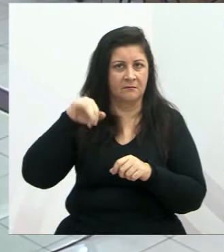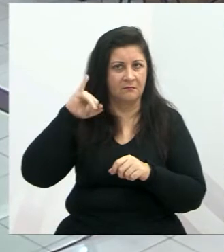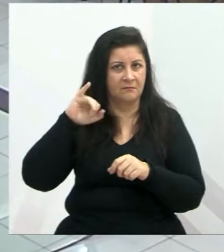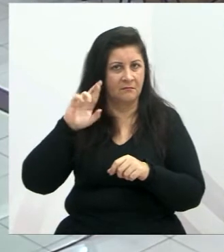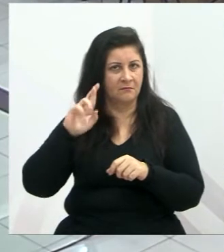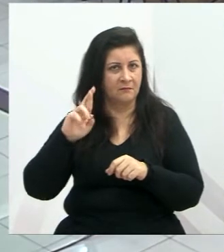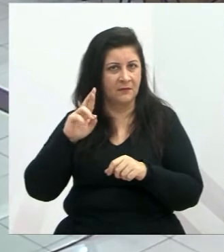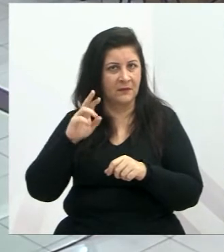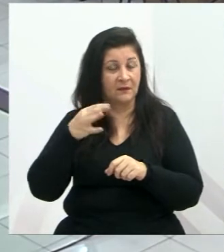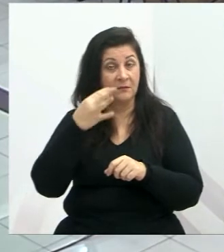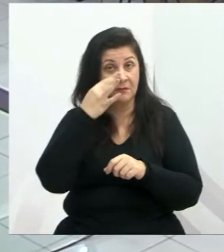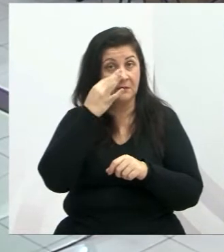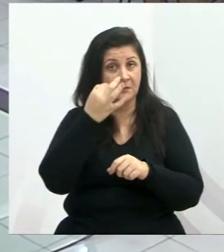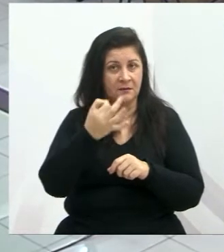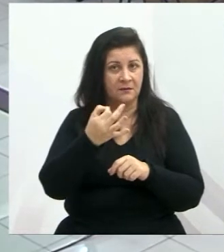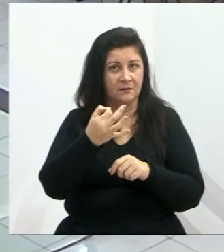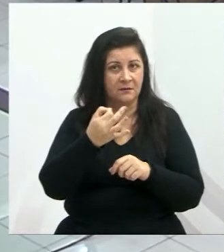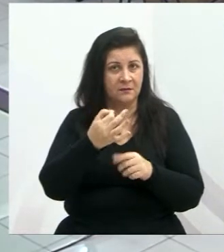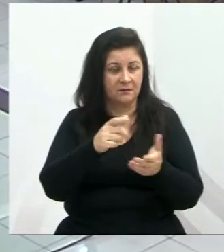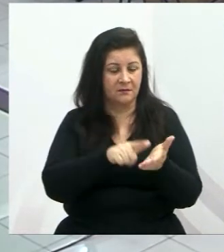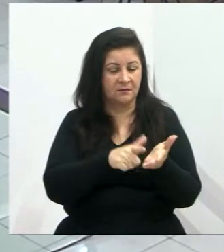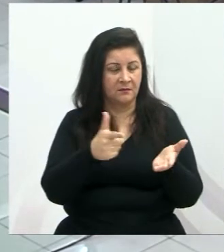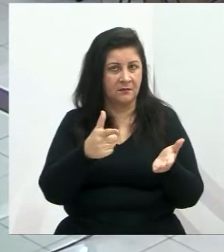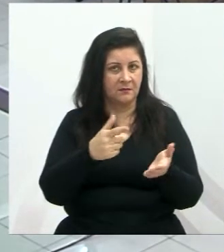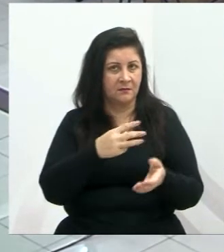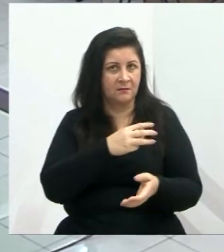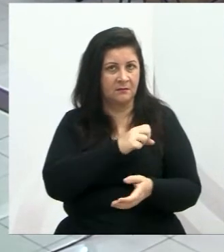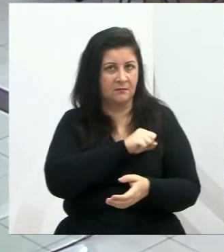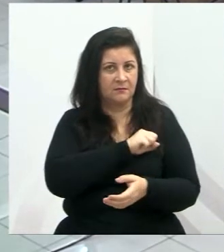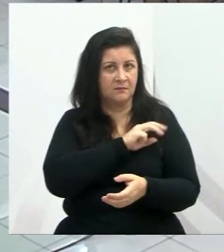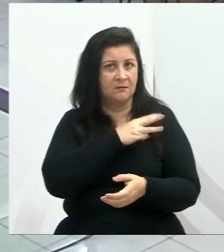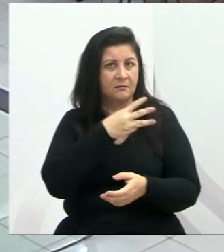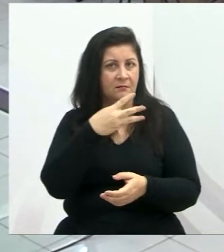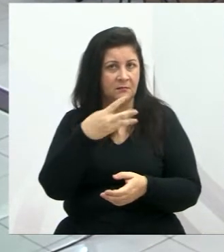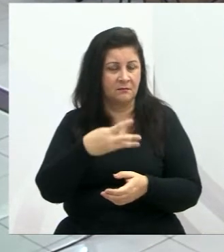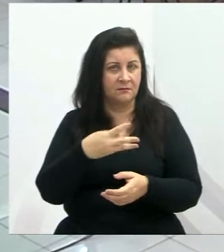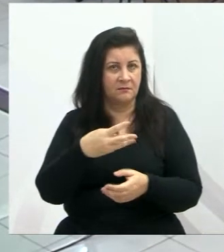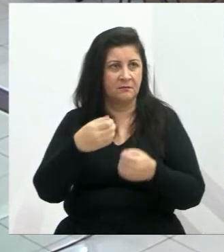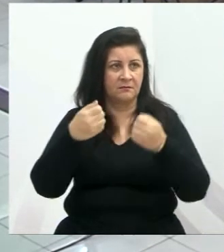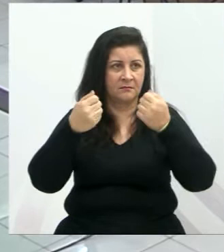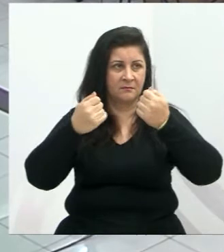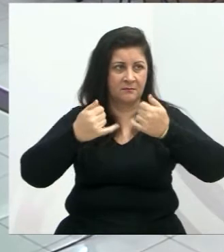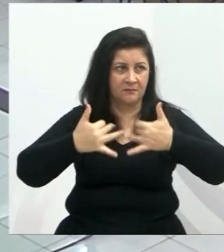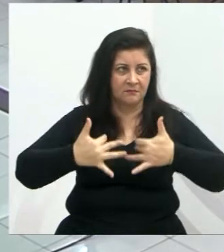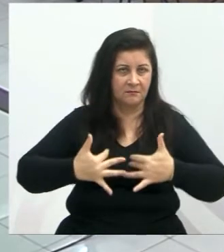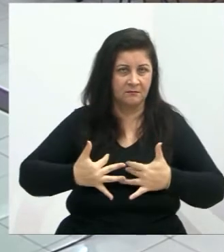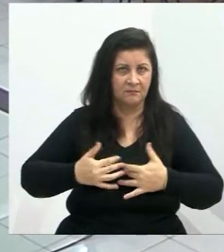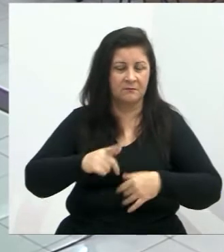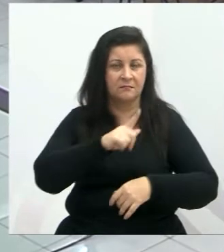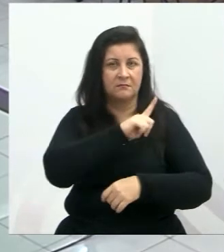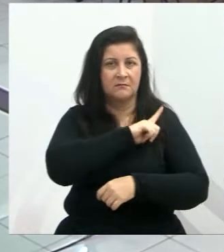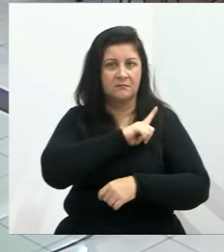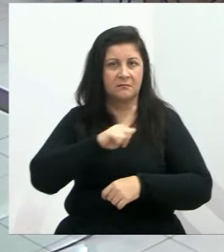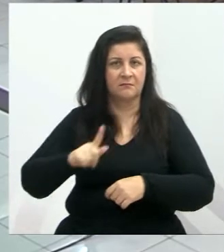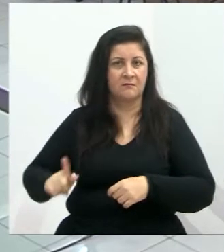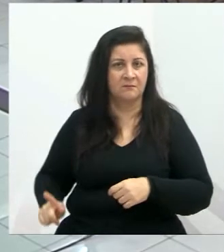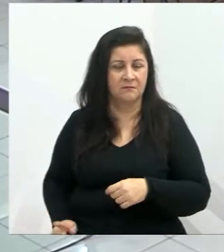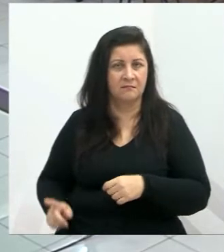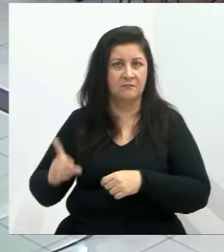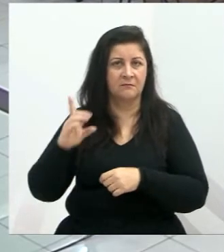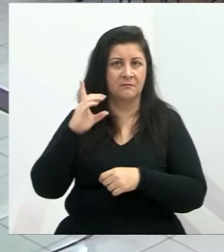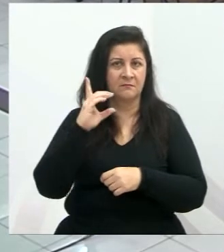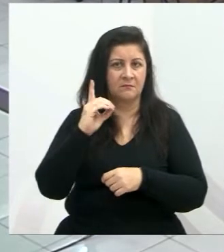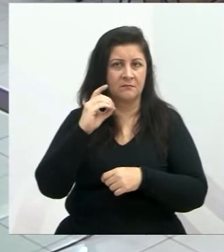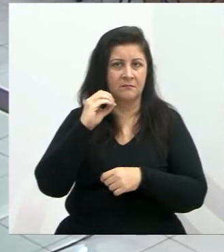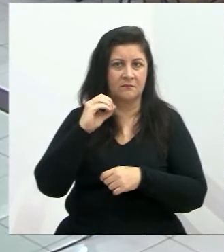outra página, na página 3, né, está aqui solicitando que interceda ao governador Dória para a inclusão das categorias de